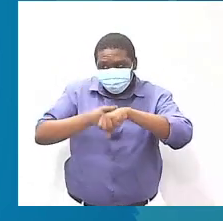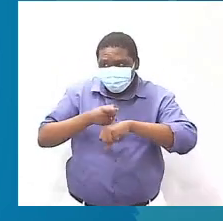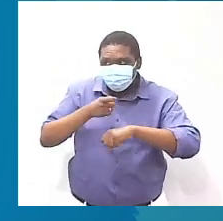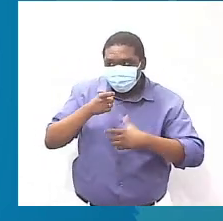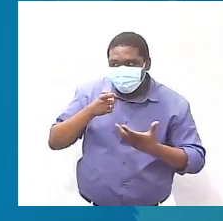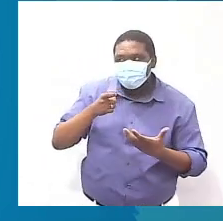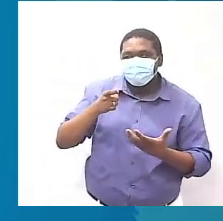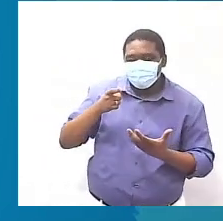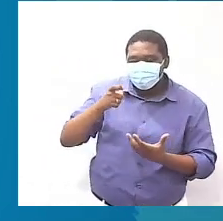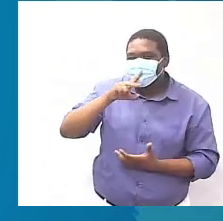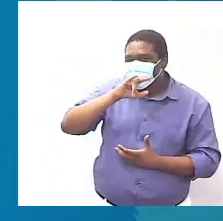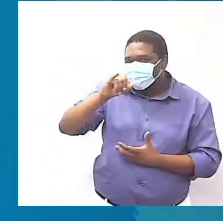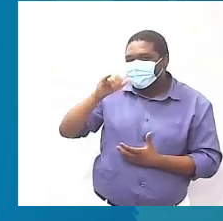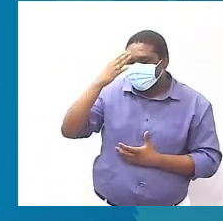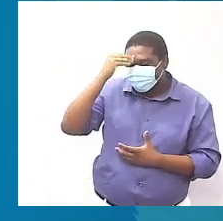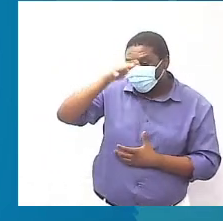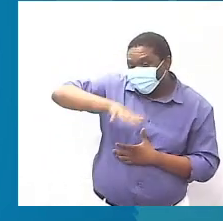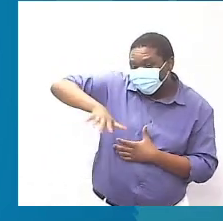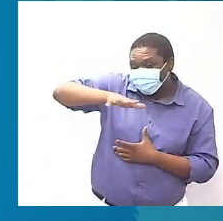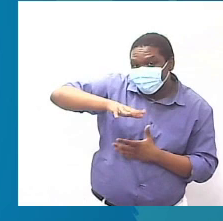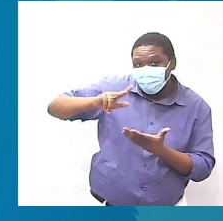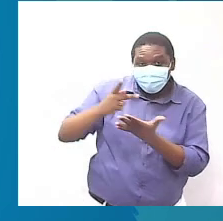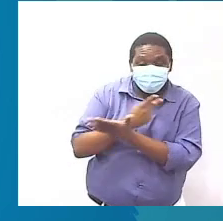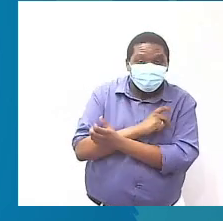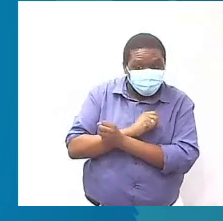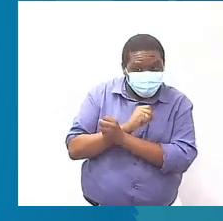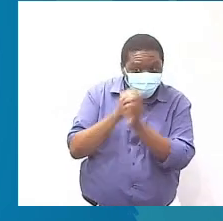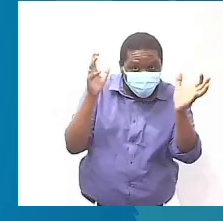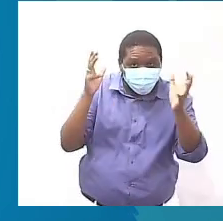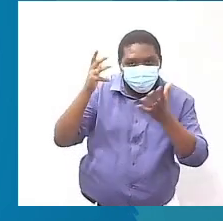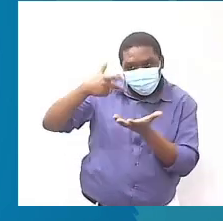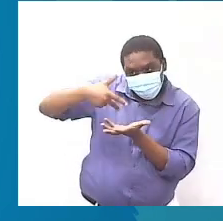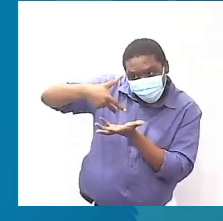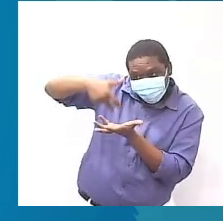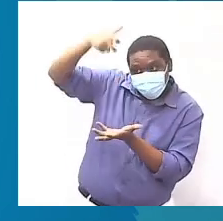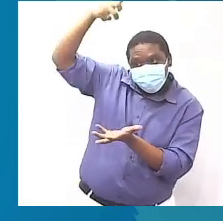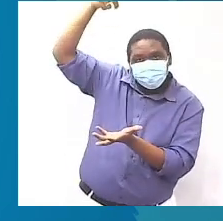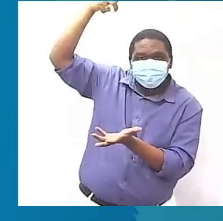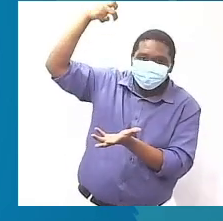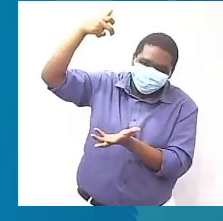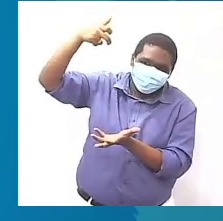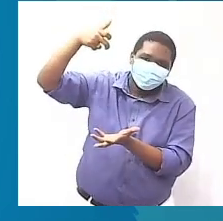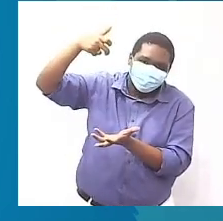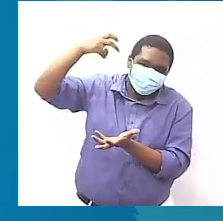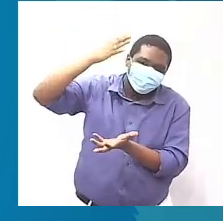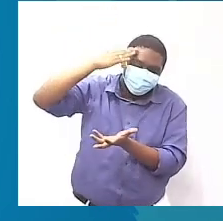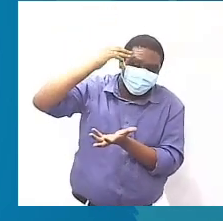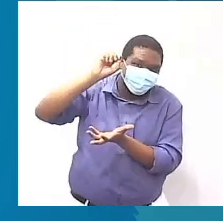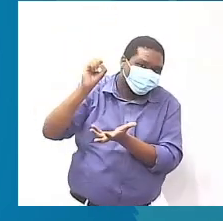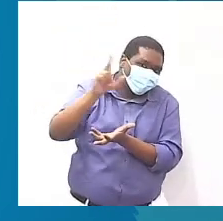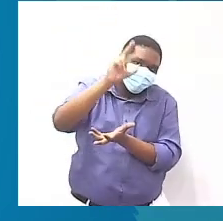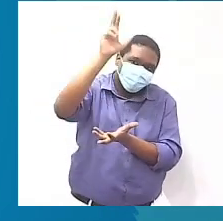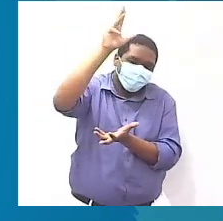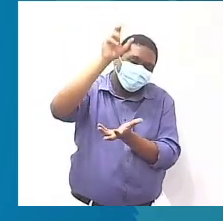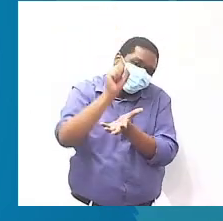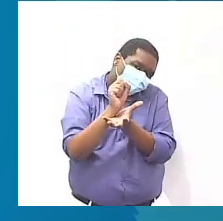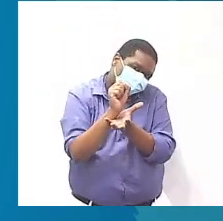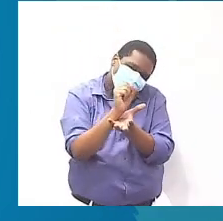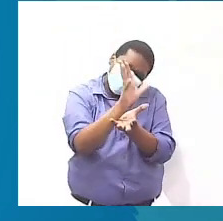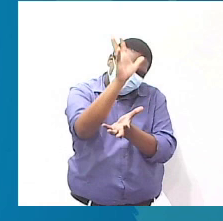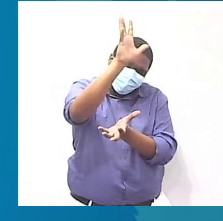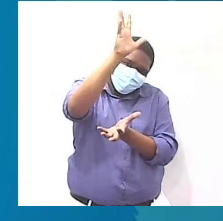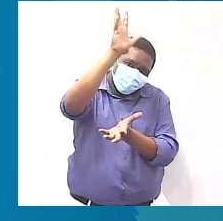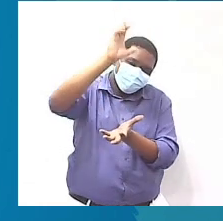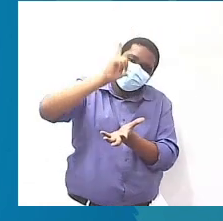calculado aí, ele vai estourar, ou seja, a tampinha vai voar aí, vai sair. O líquido, a tendência